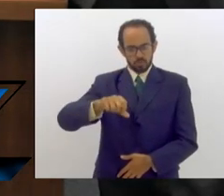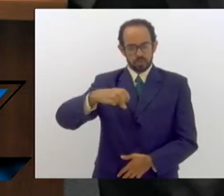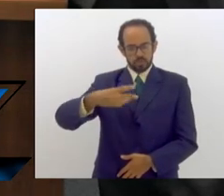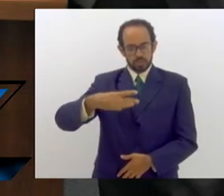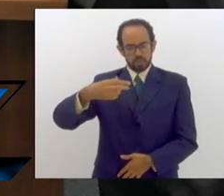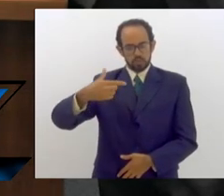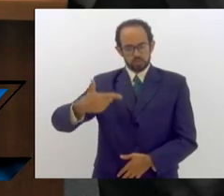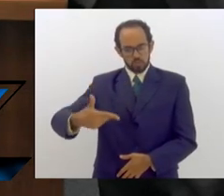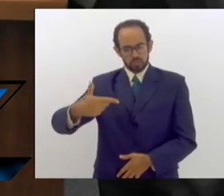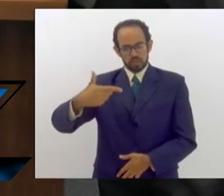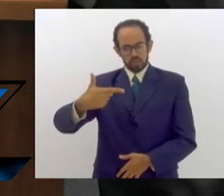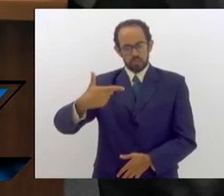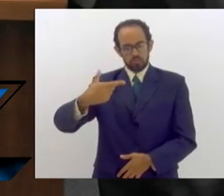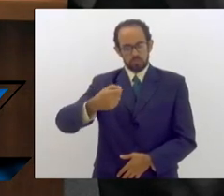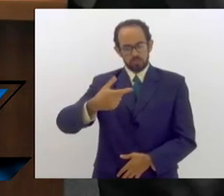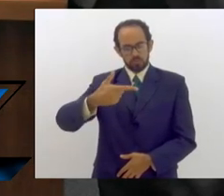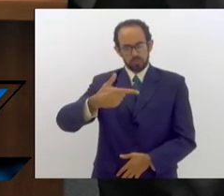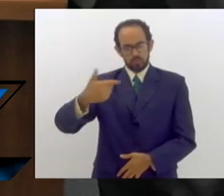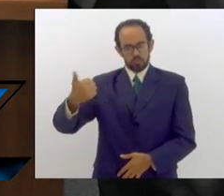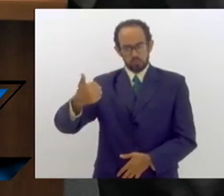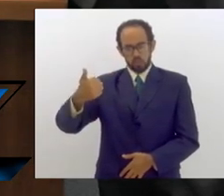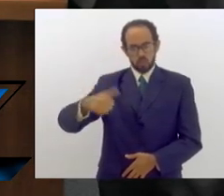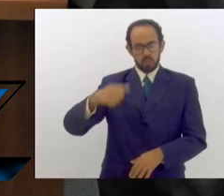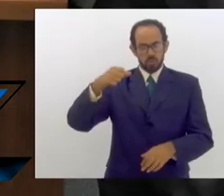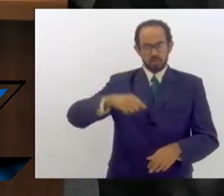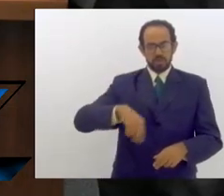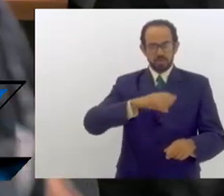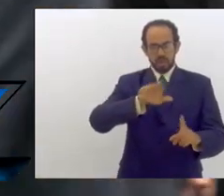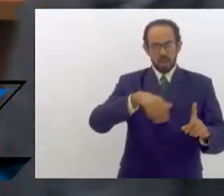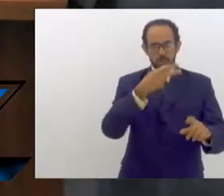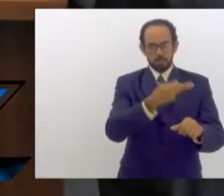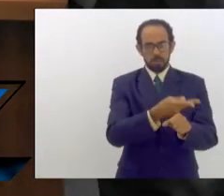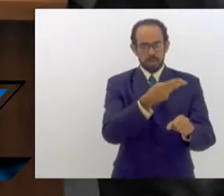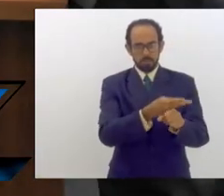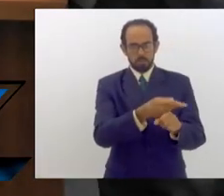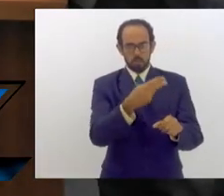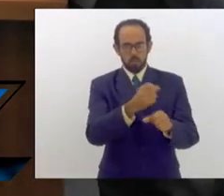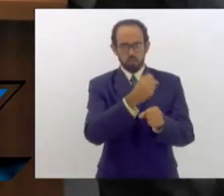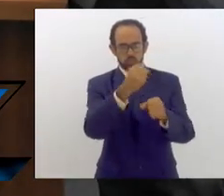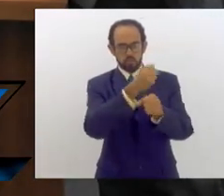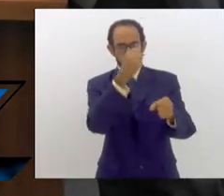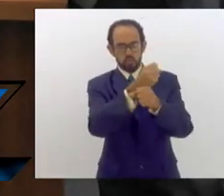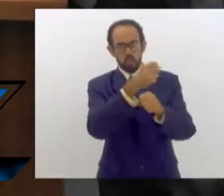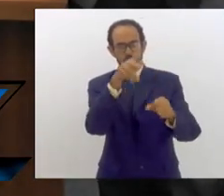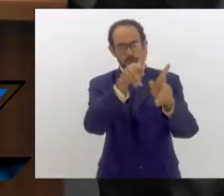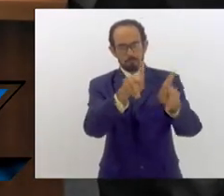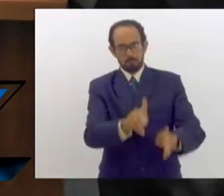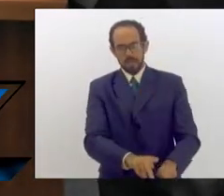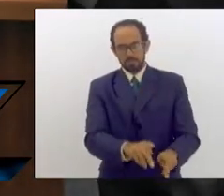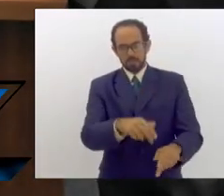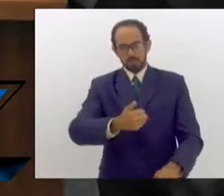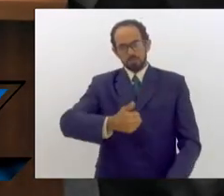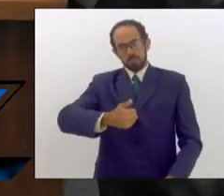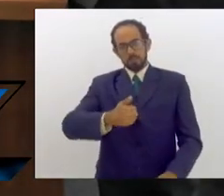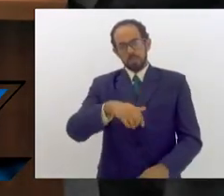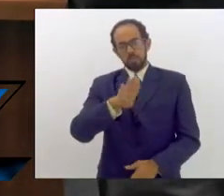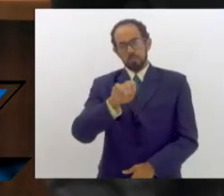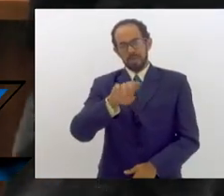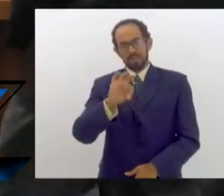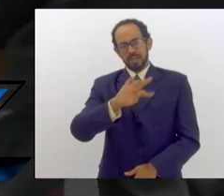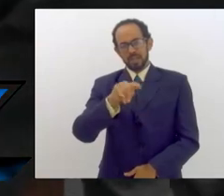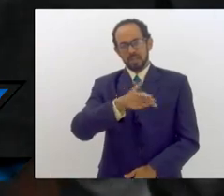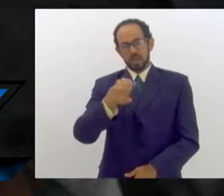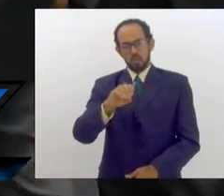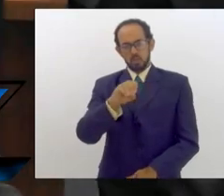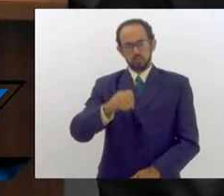busca concedeu o prêmio construtor da Paz da Assembleia Legislativa do Estado do Rio de Janeiro ao primeiro batalhão de polícia do